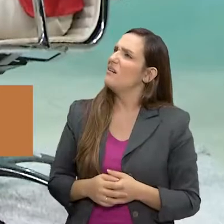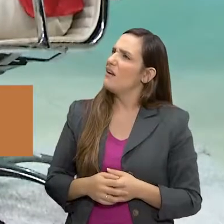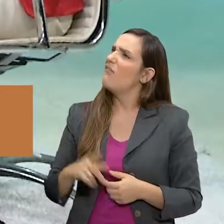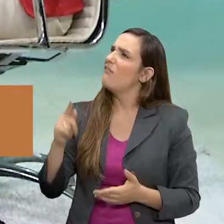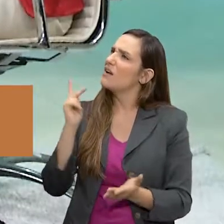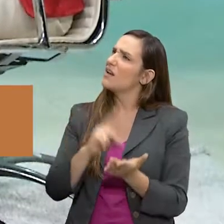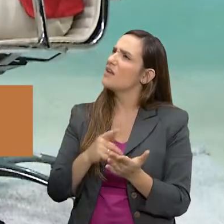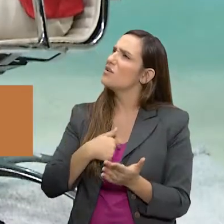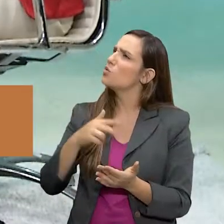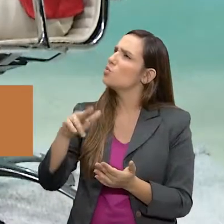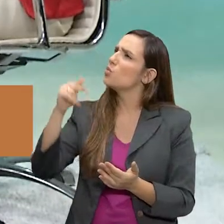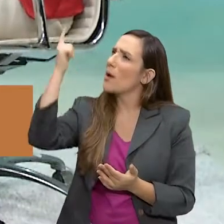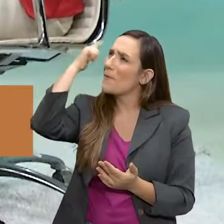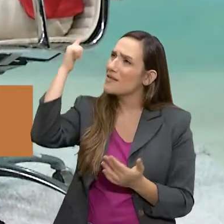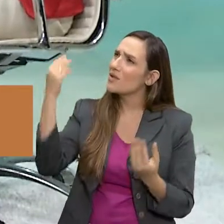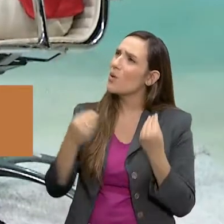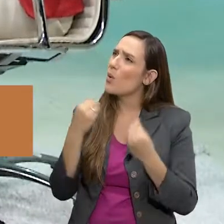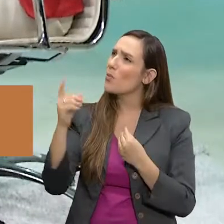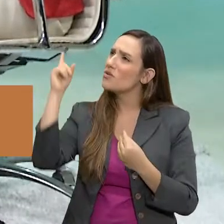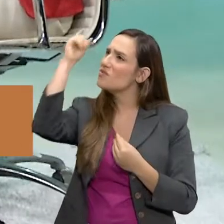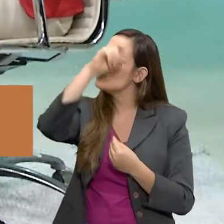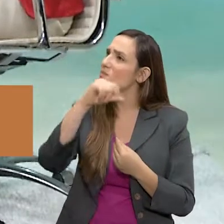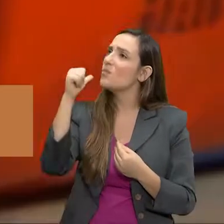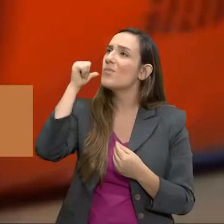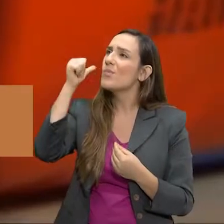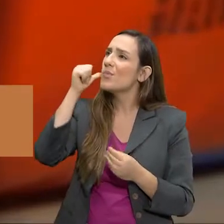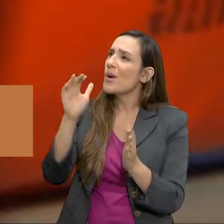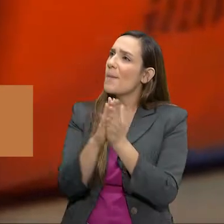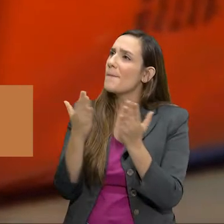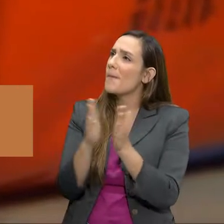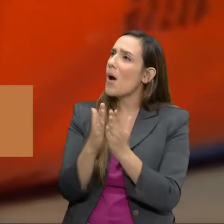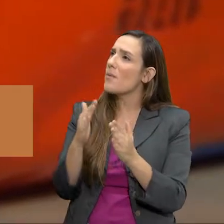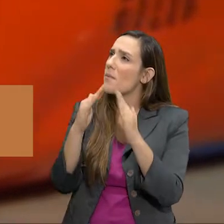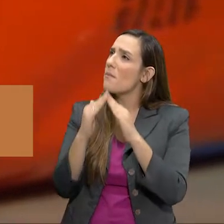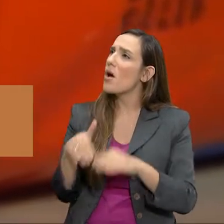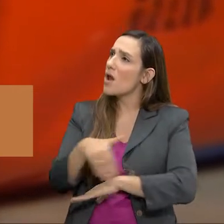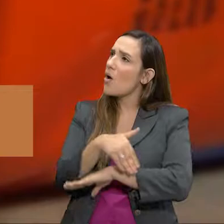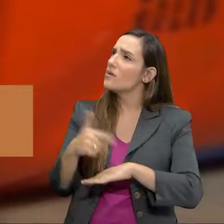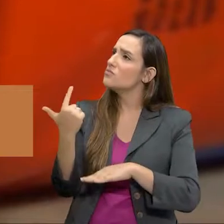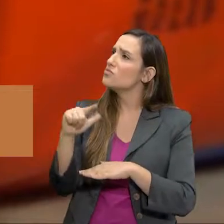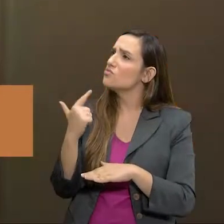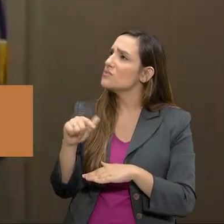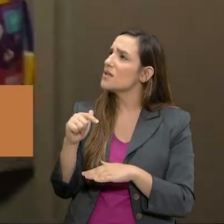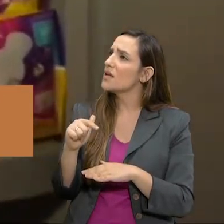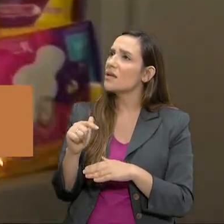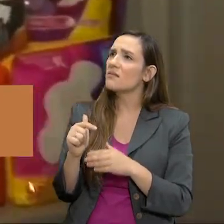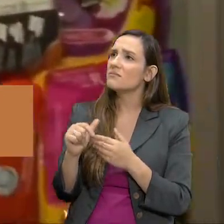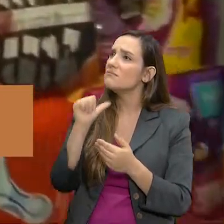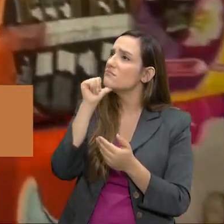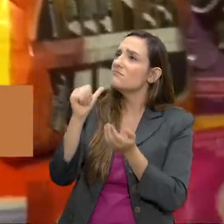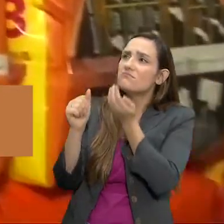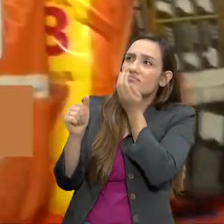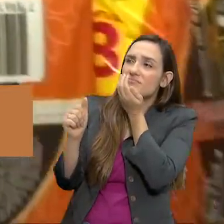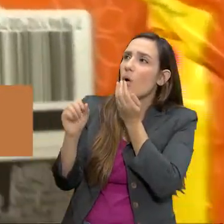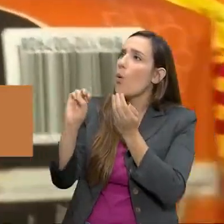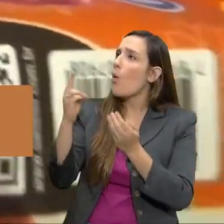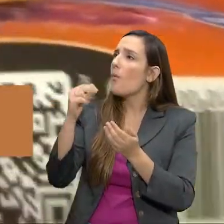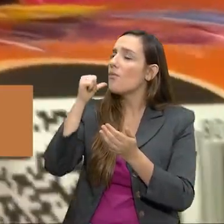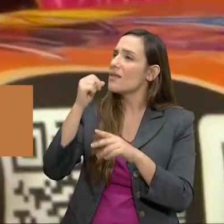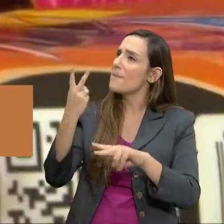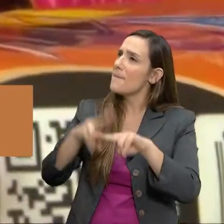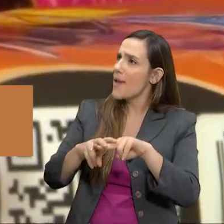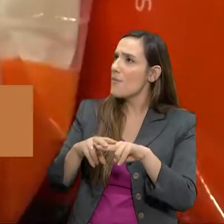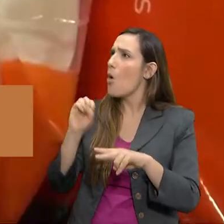né? Nunca parei para pensar o quão é difícil para uma mulher em situação de rua não ter o absorvente, né? Ou a mulher que está em situação de cárcere,